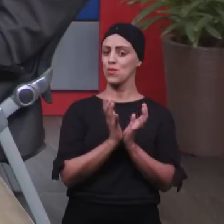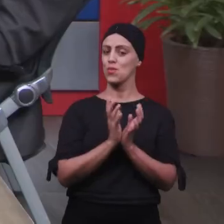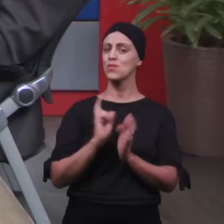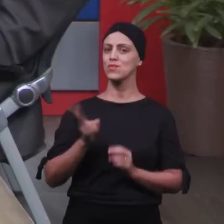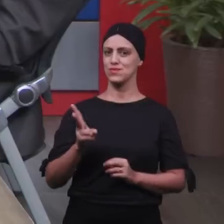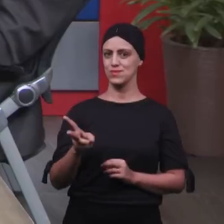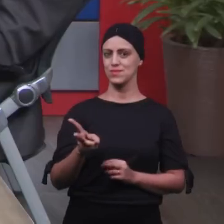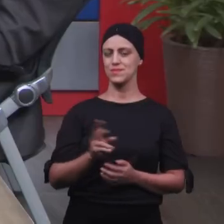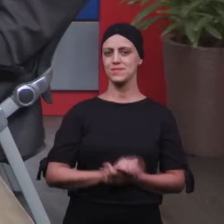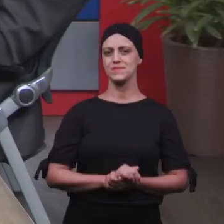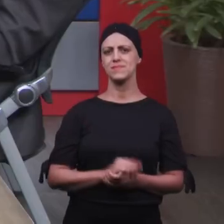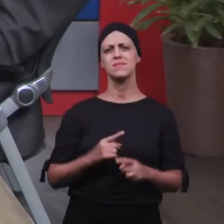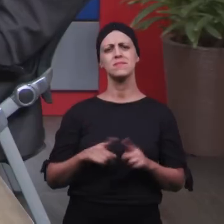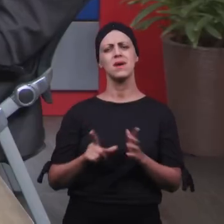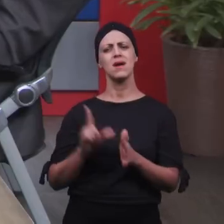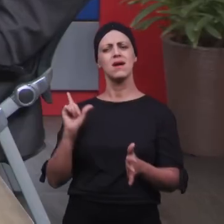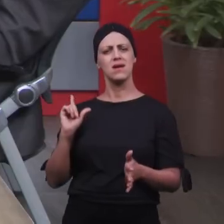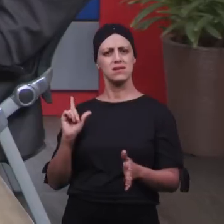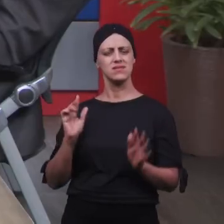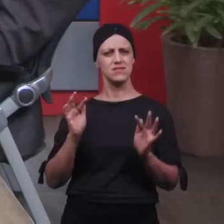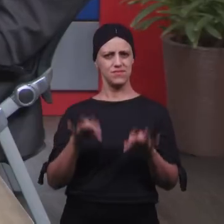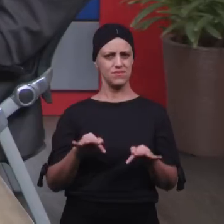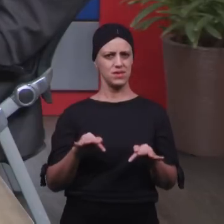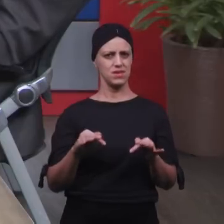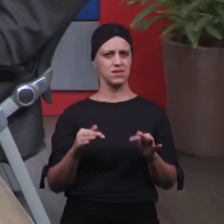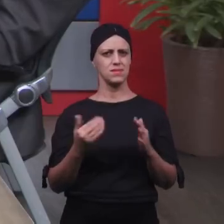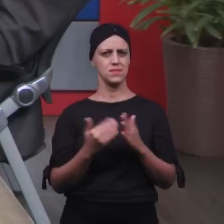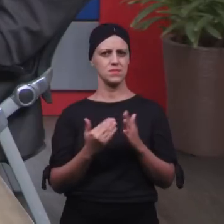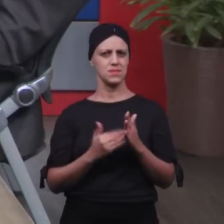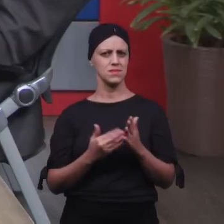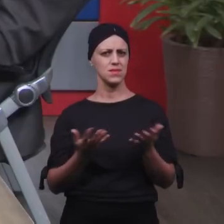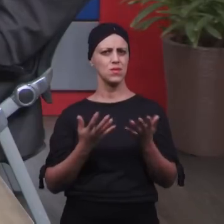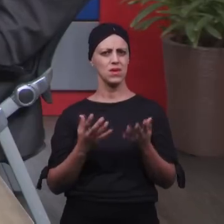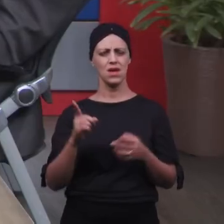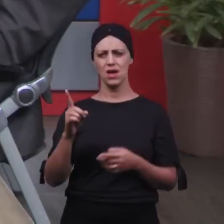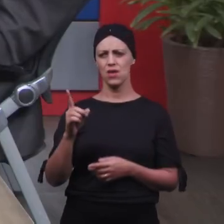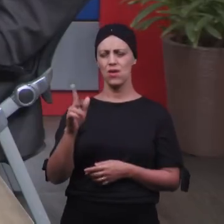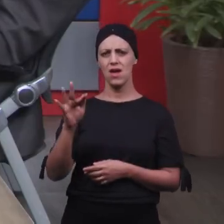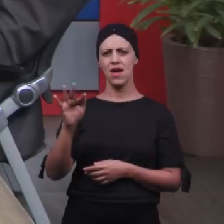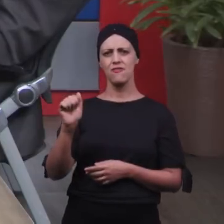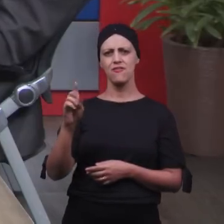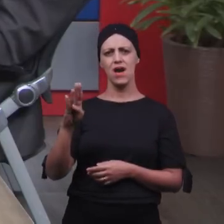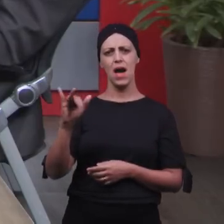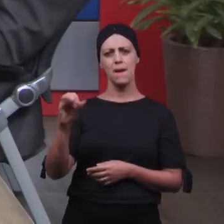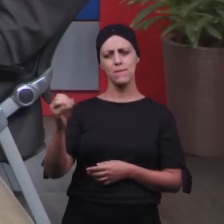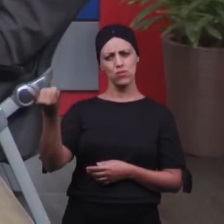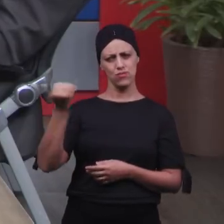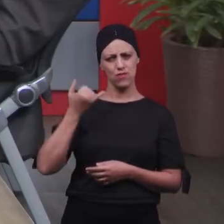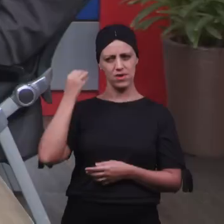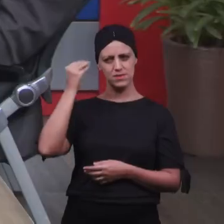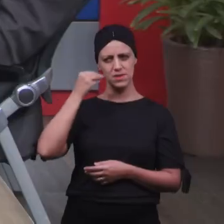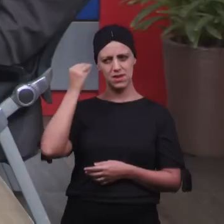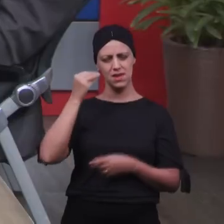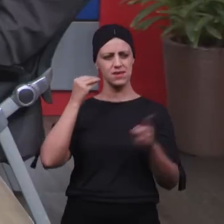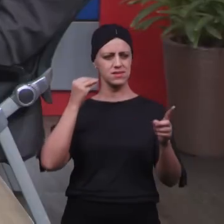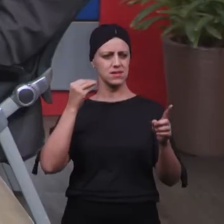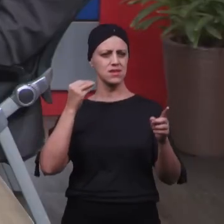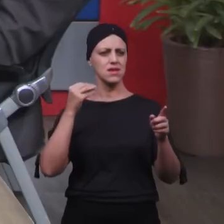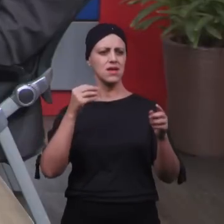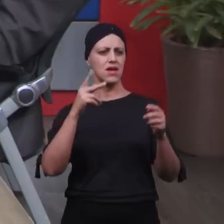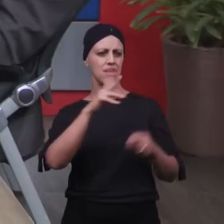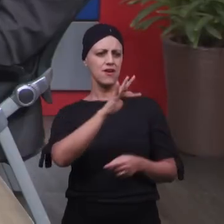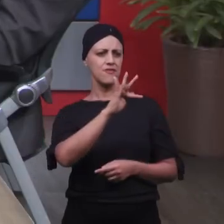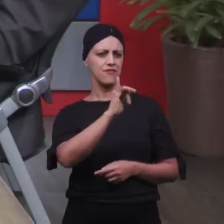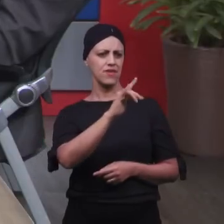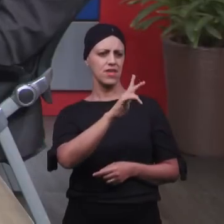de terminar esse programa, eu queria rapidamente, né, ouvir uma experiência do Fábio e uma experiência do Figueiredo. Vamos,